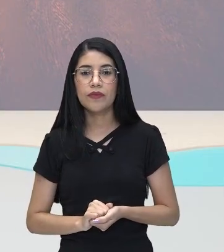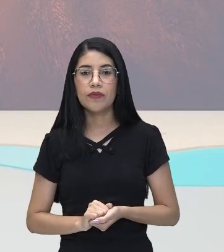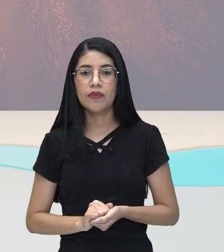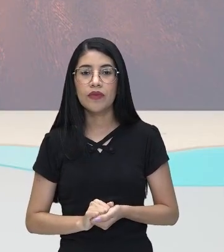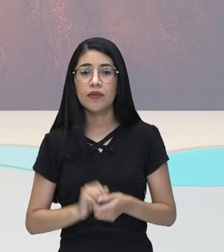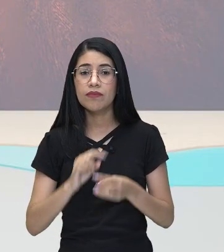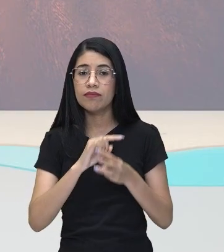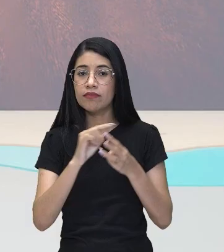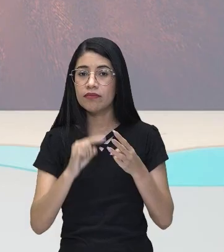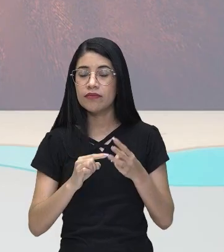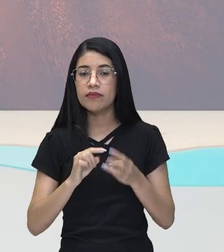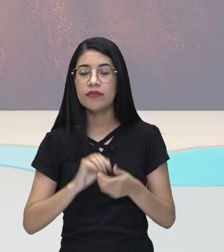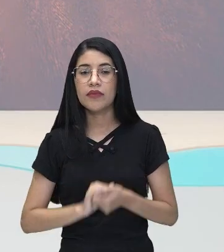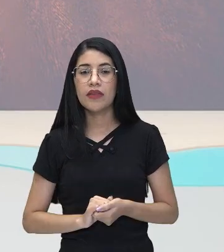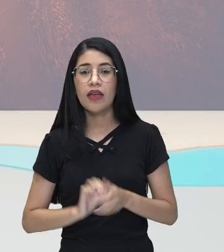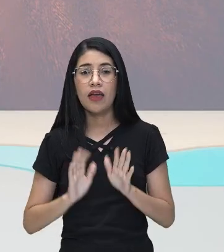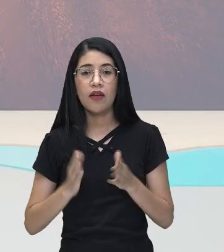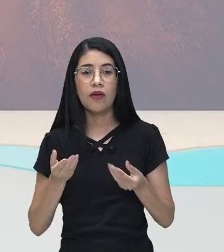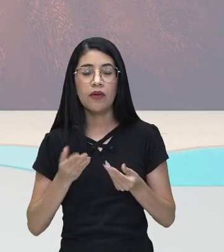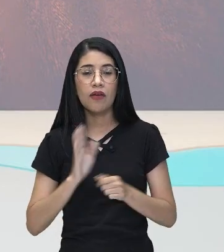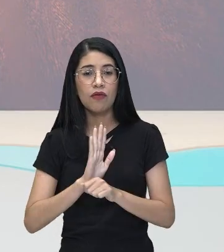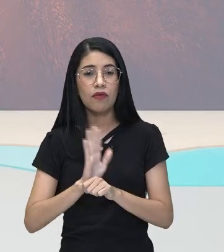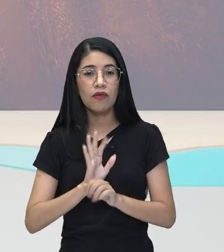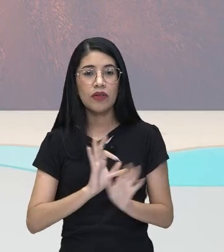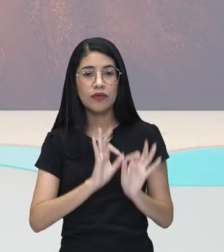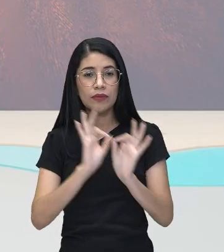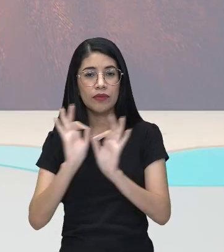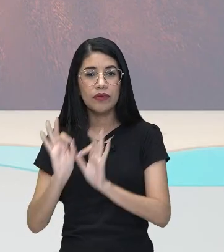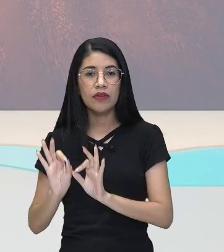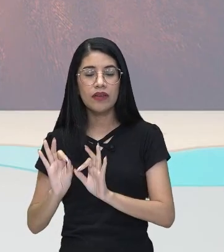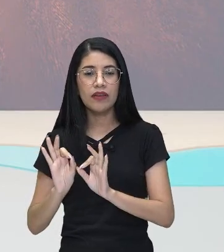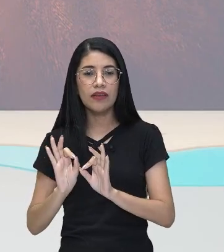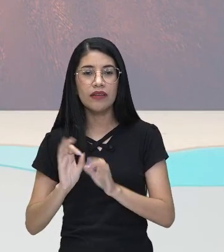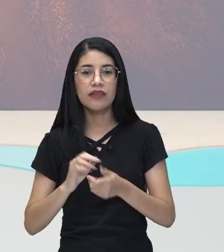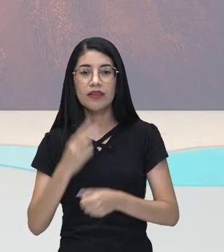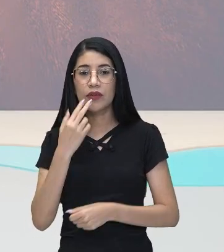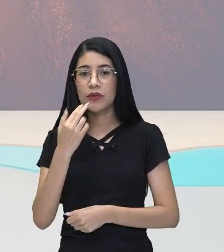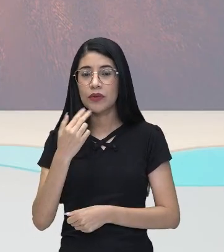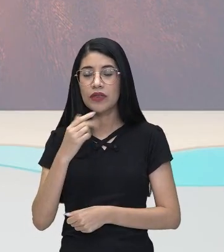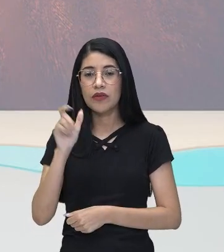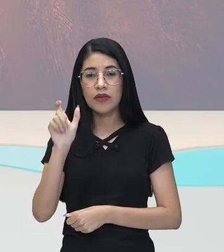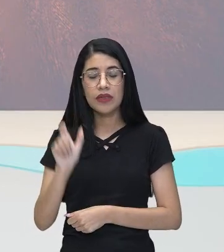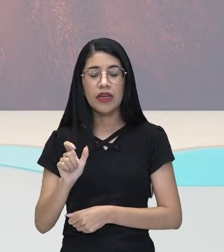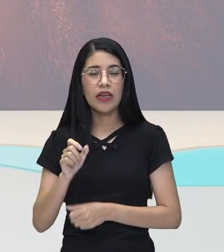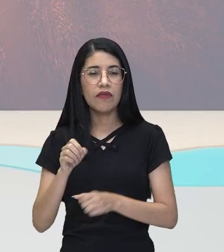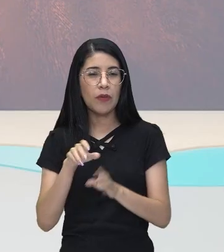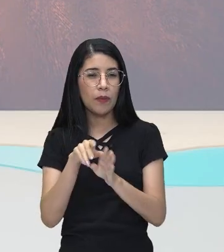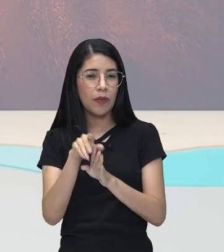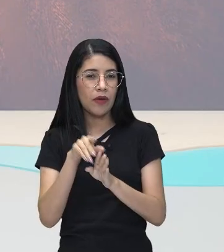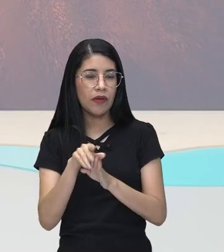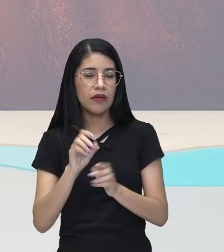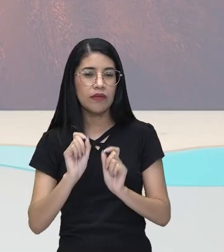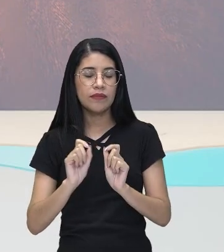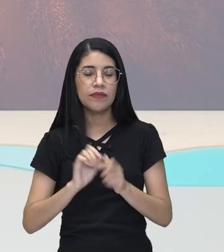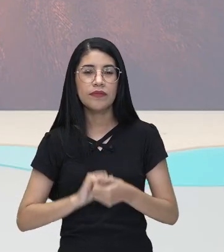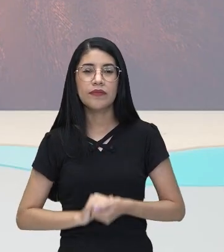isso aí. Agora vamos ver rapidinho o vídeo aí, ó, no nutricionista, que ele vai dar umas dicas para vocês. Olha